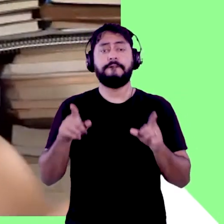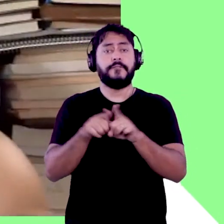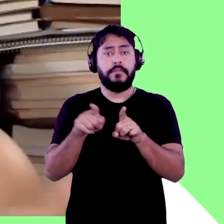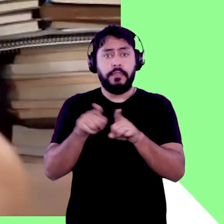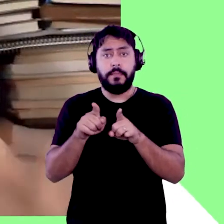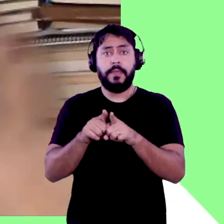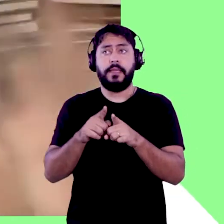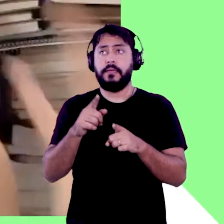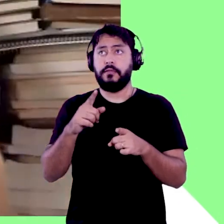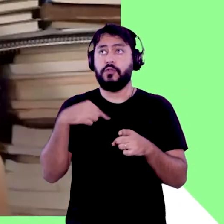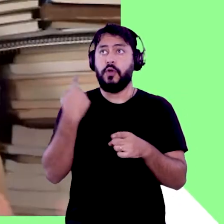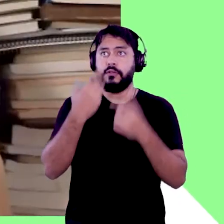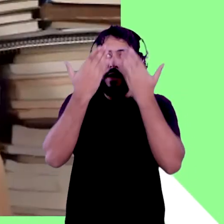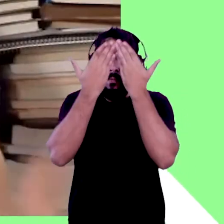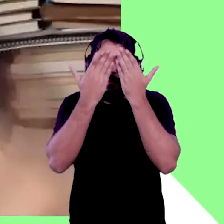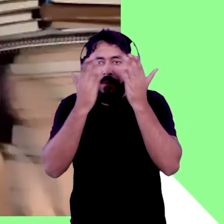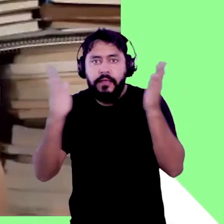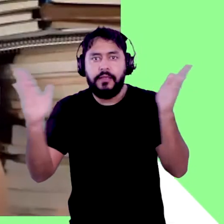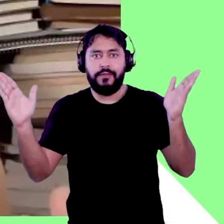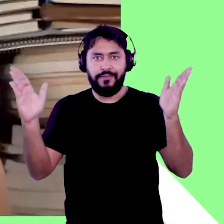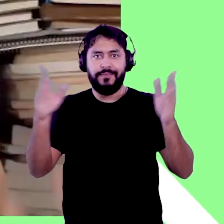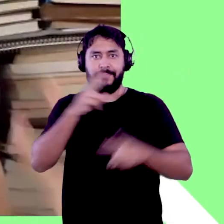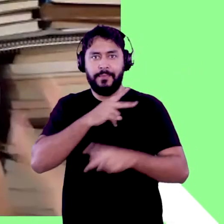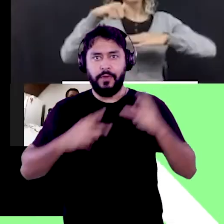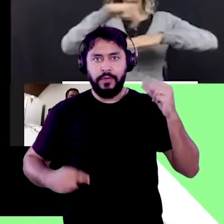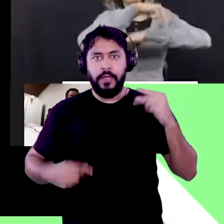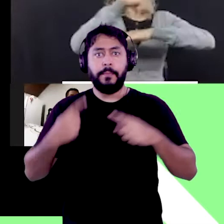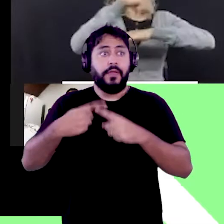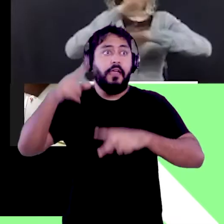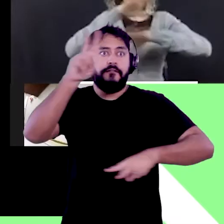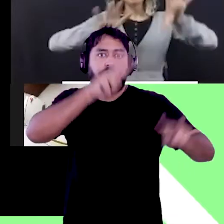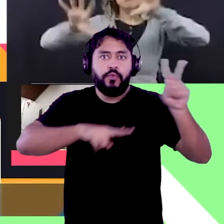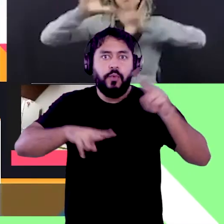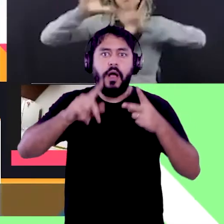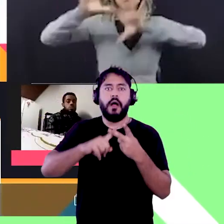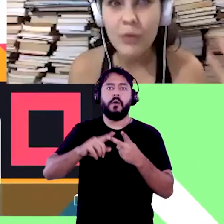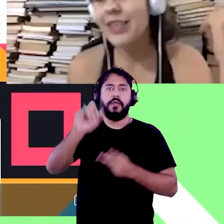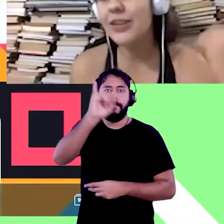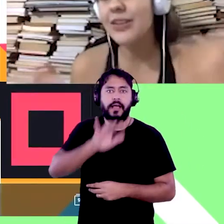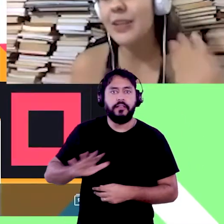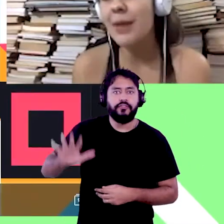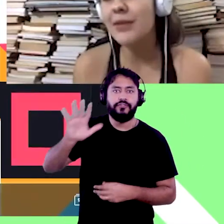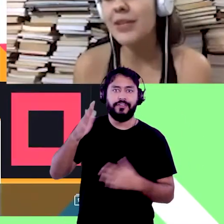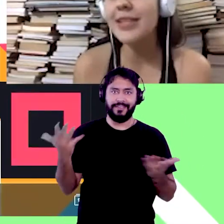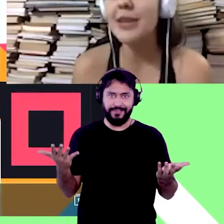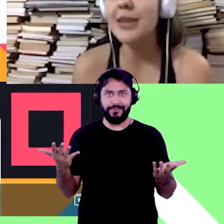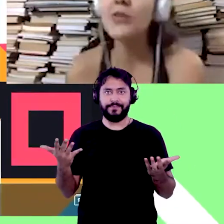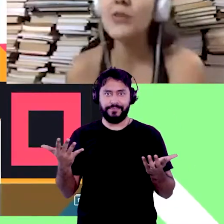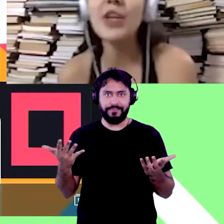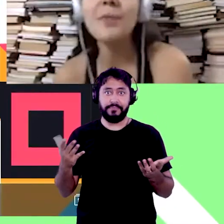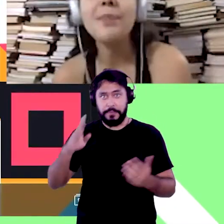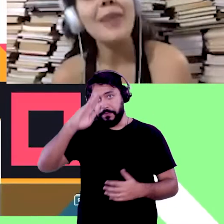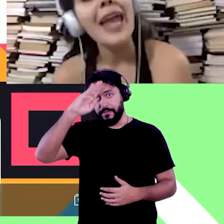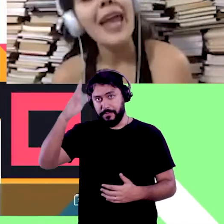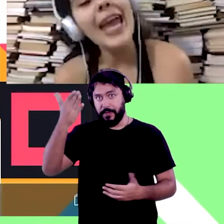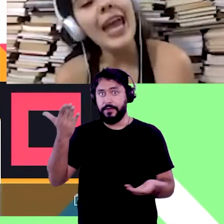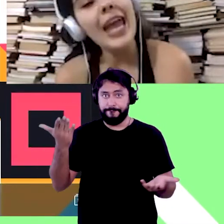campo muito visual, imagético, né, dominado pelas imagens. Trouxe também uns exemplos